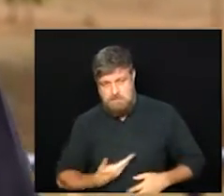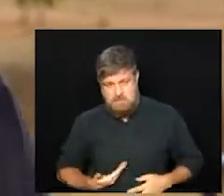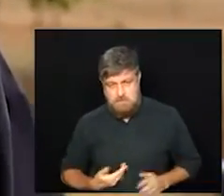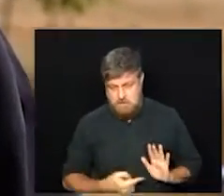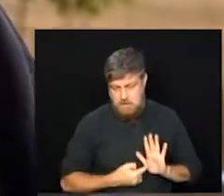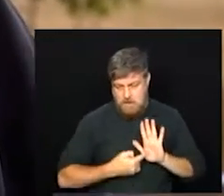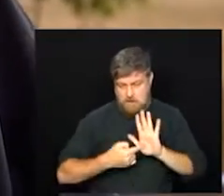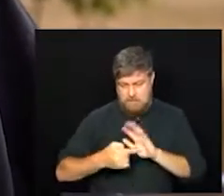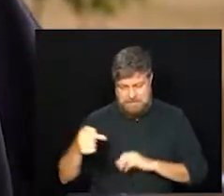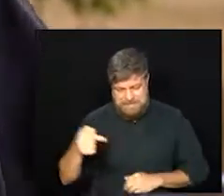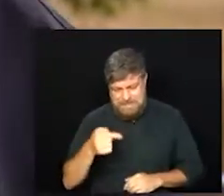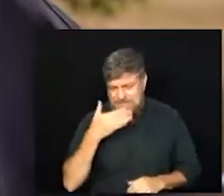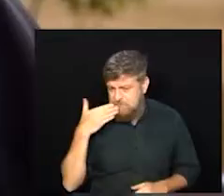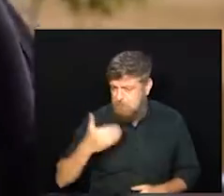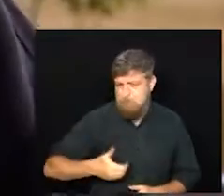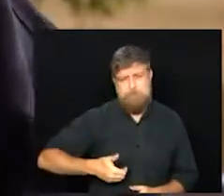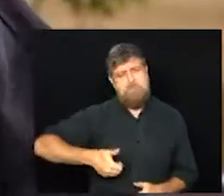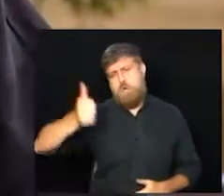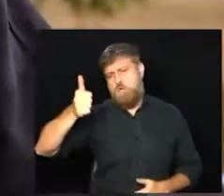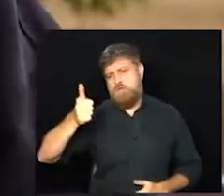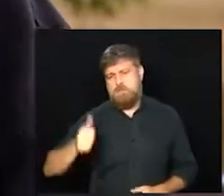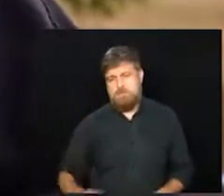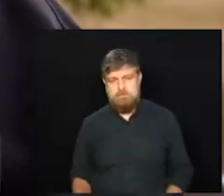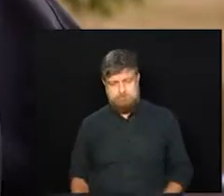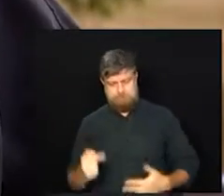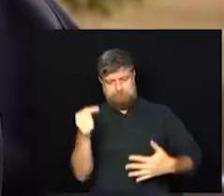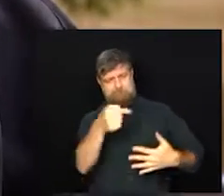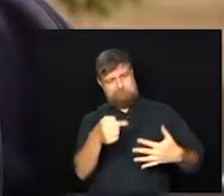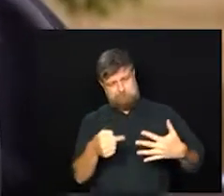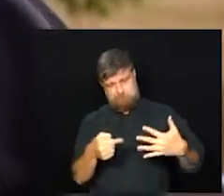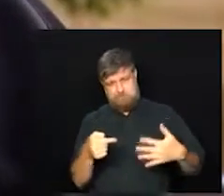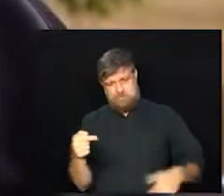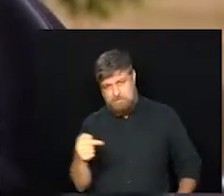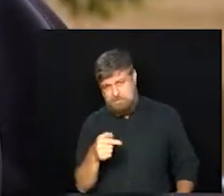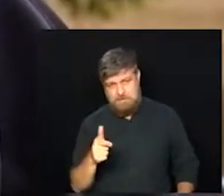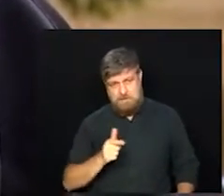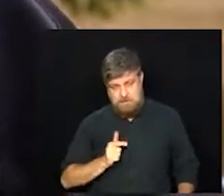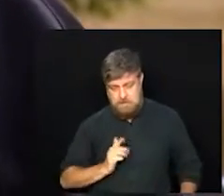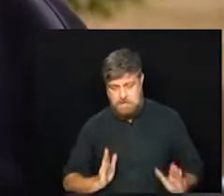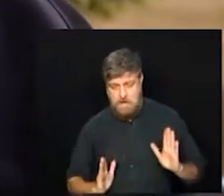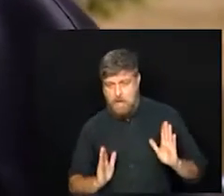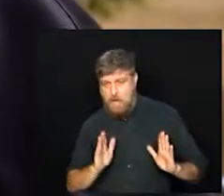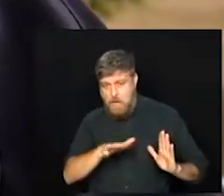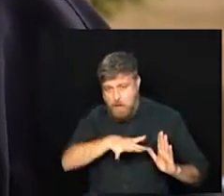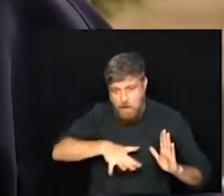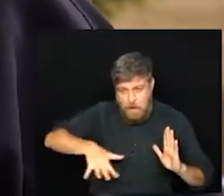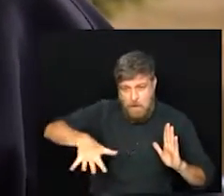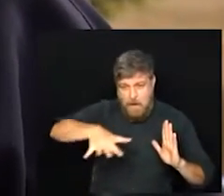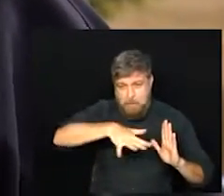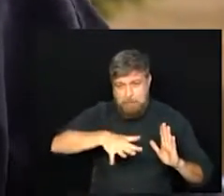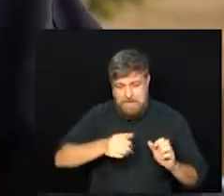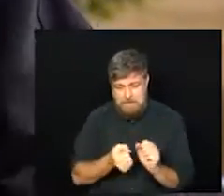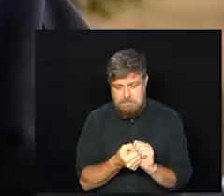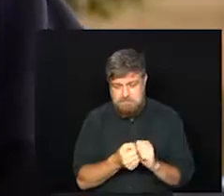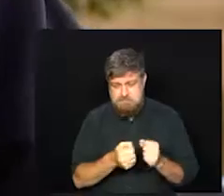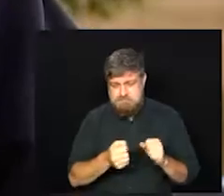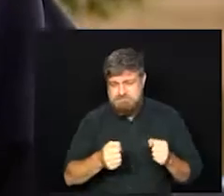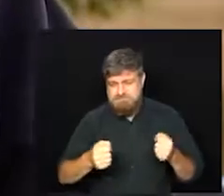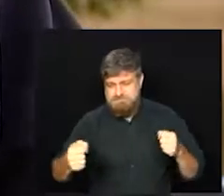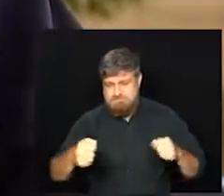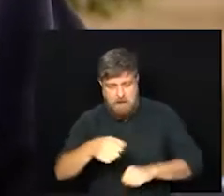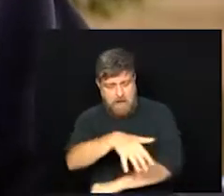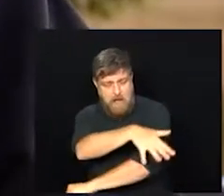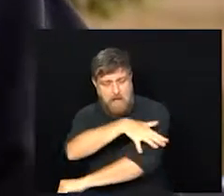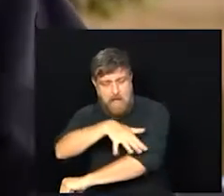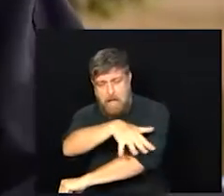as melhorias no local. Bem, essa é uma parte remanescente da parte maior da